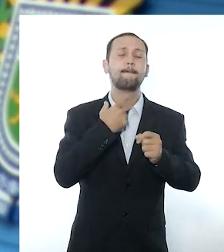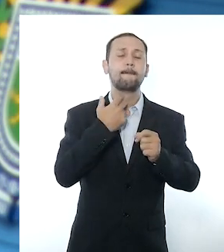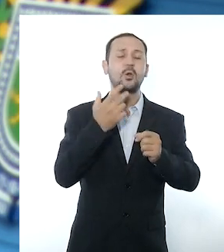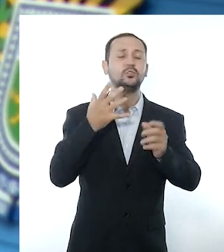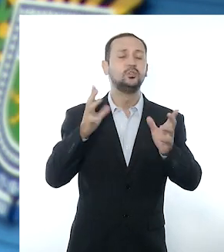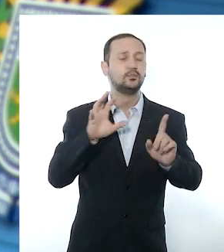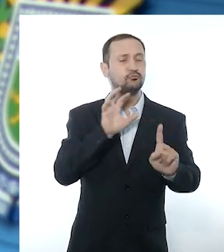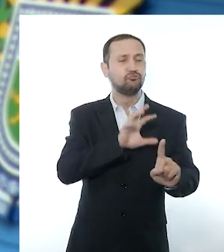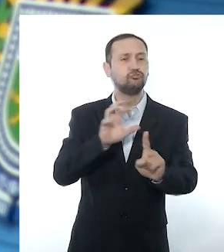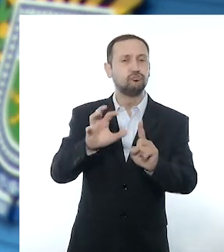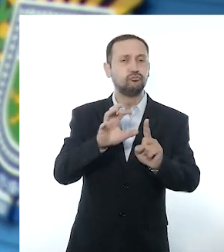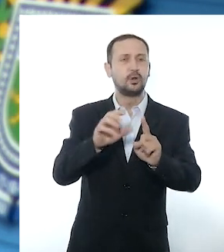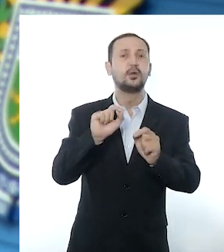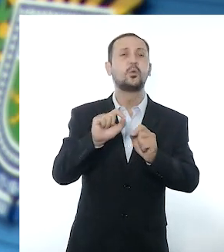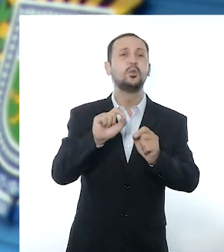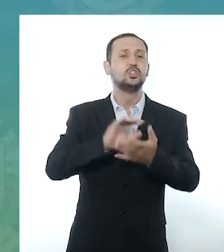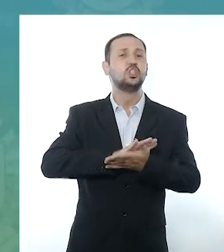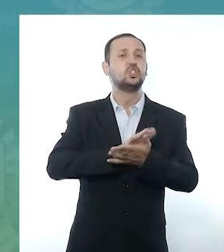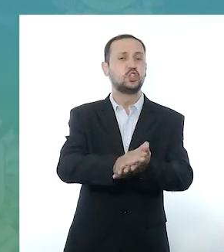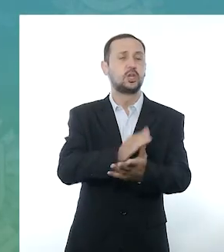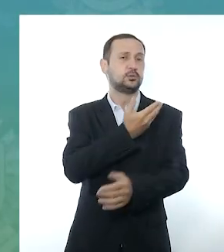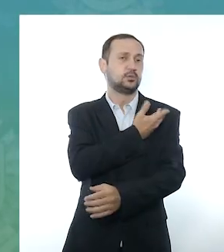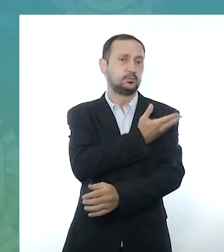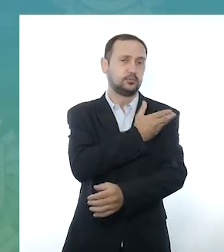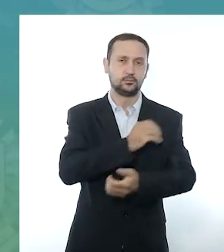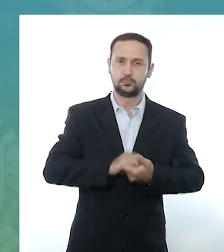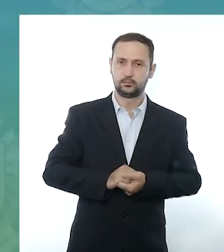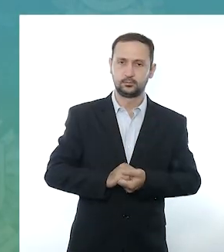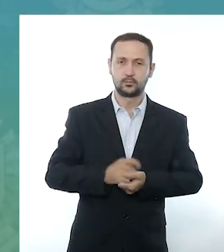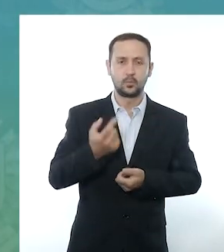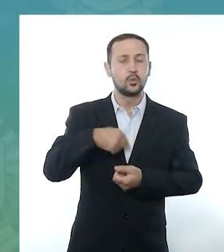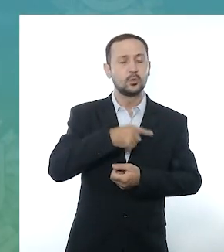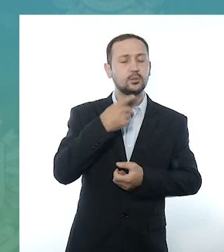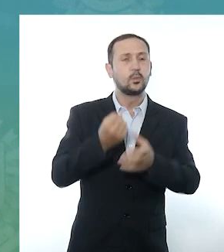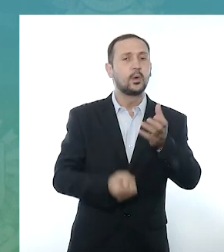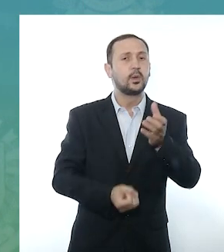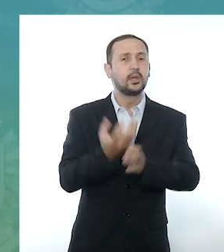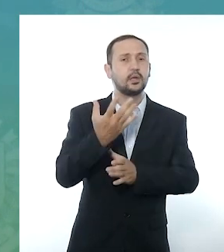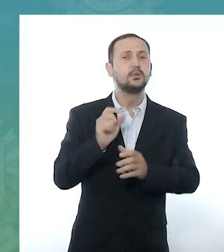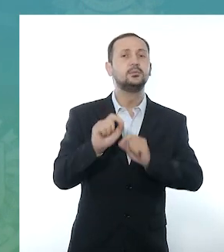a ocorrência de atos discriminatórios. Nós estamos estabelecendo